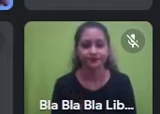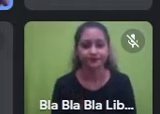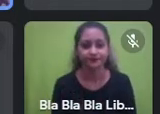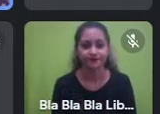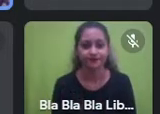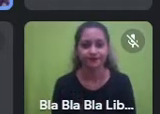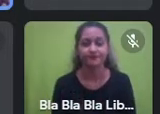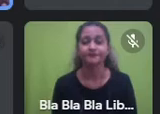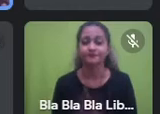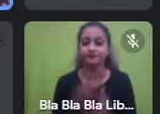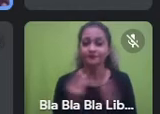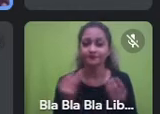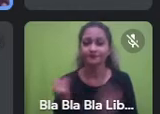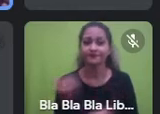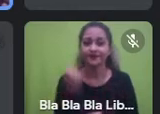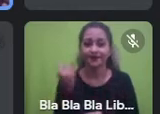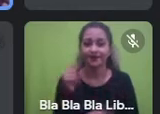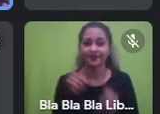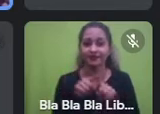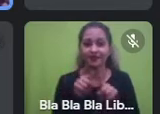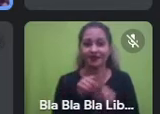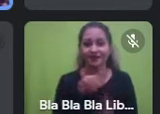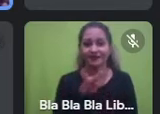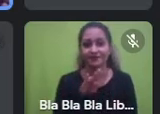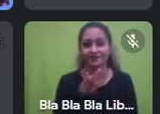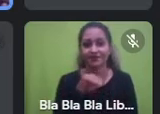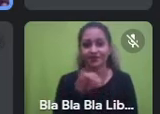Muito importante a biometria.